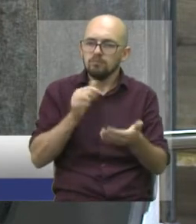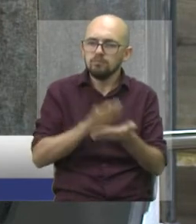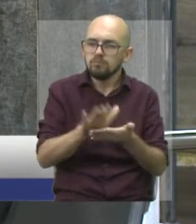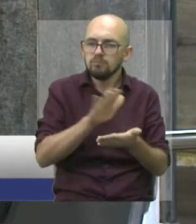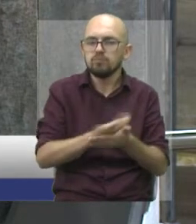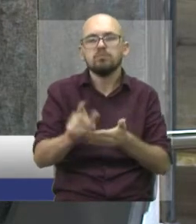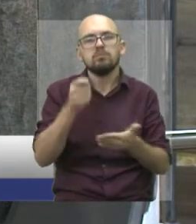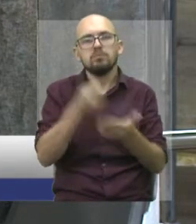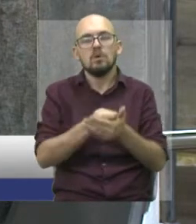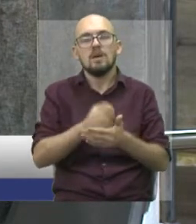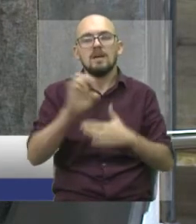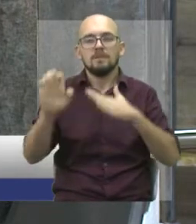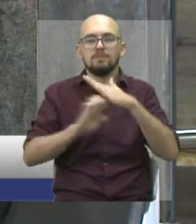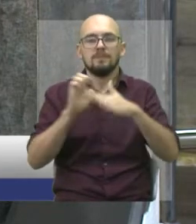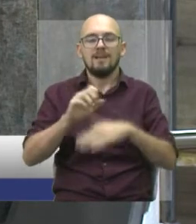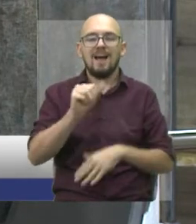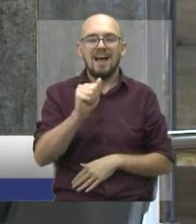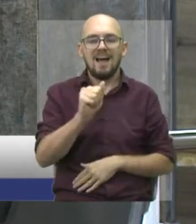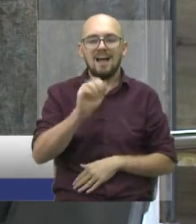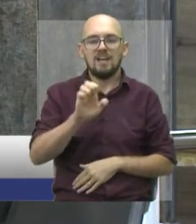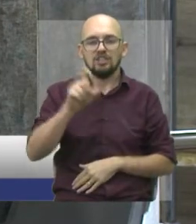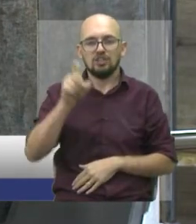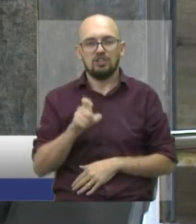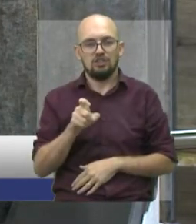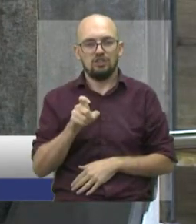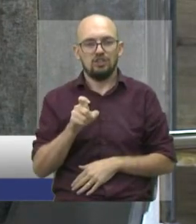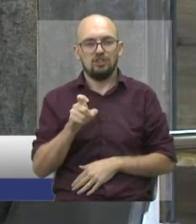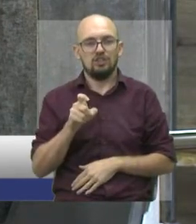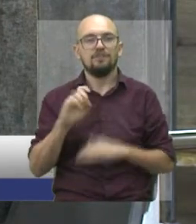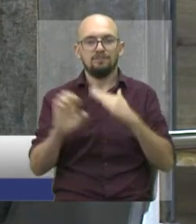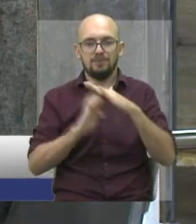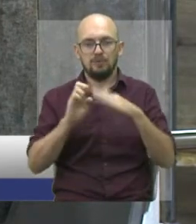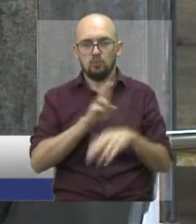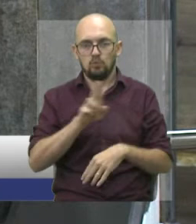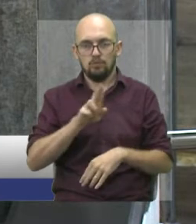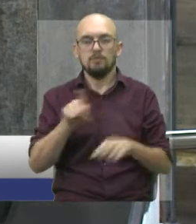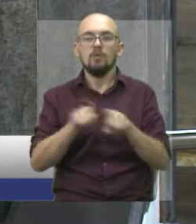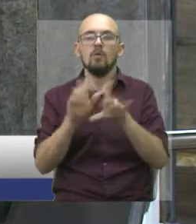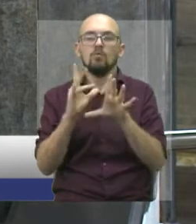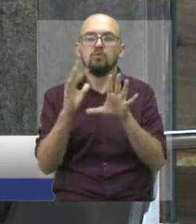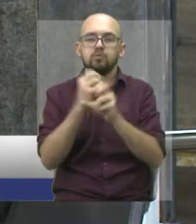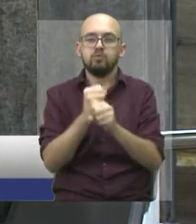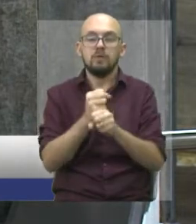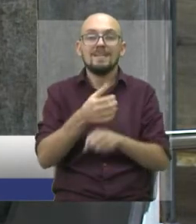pela AEX, e totalizaram